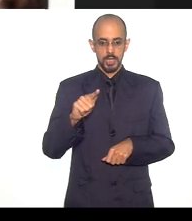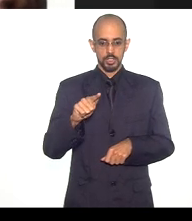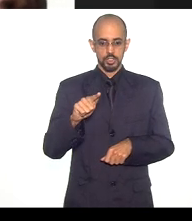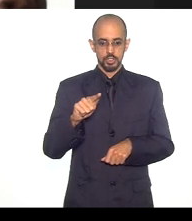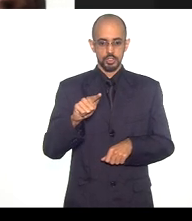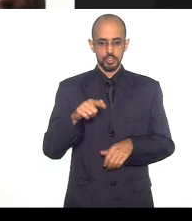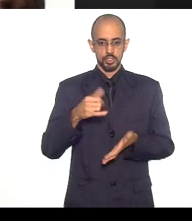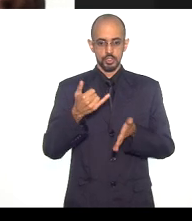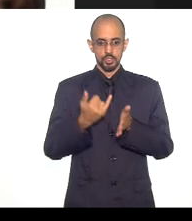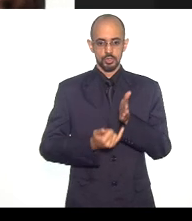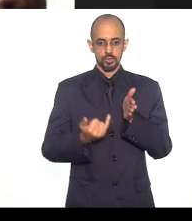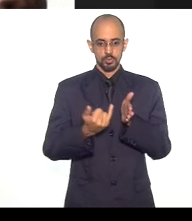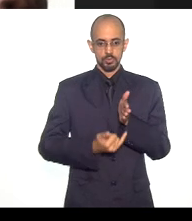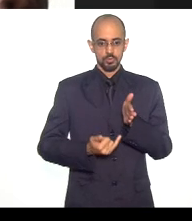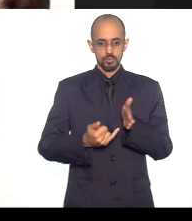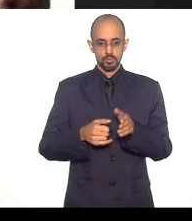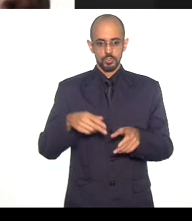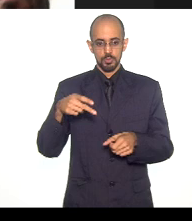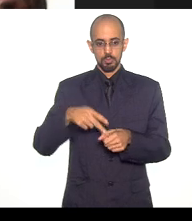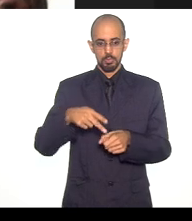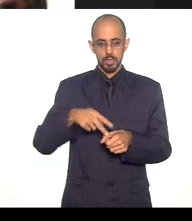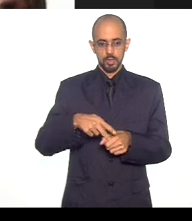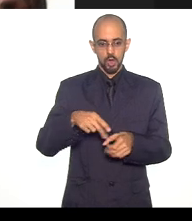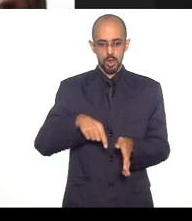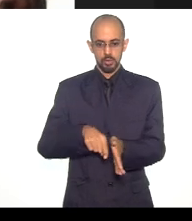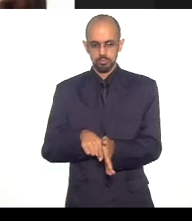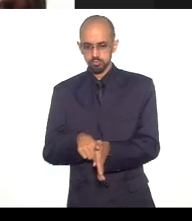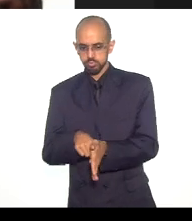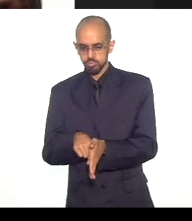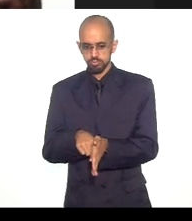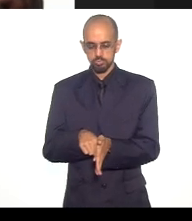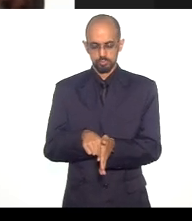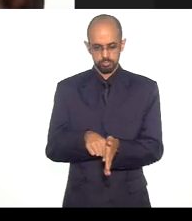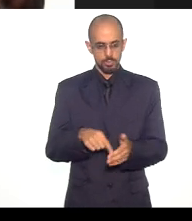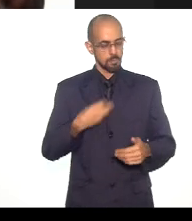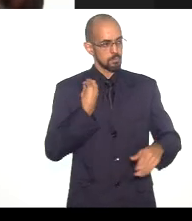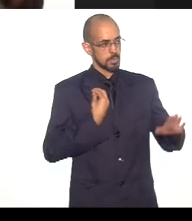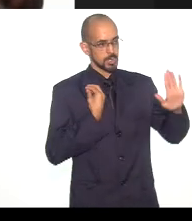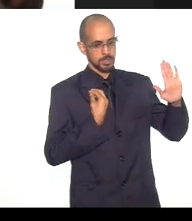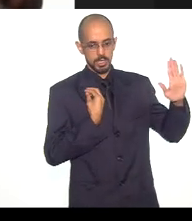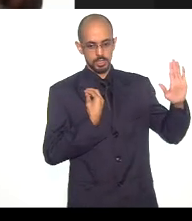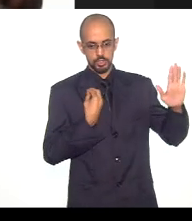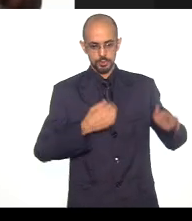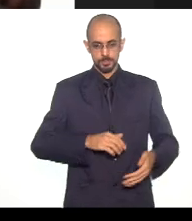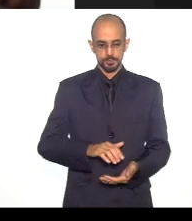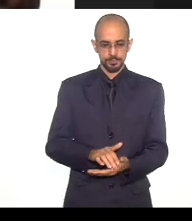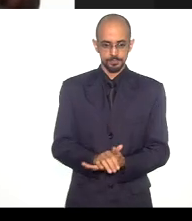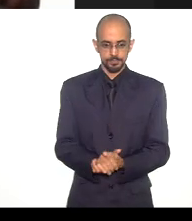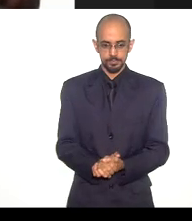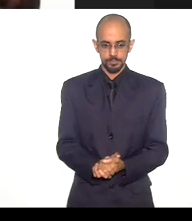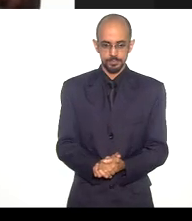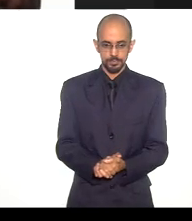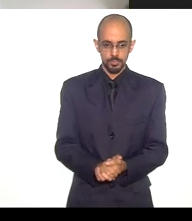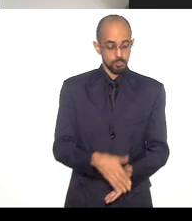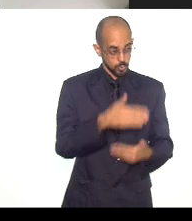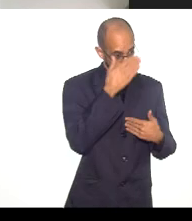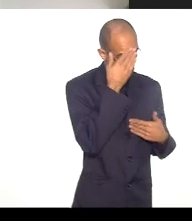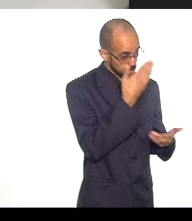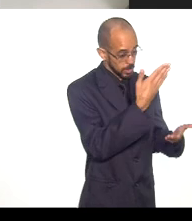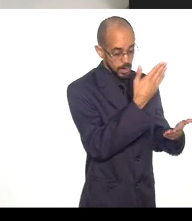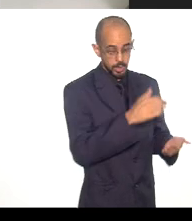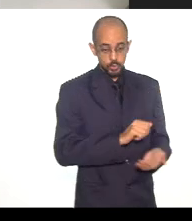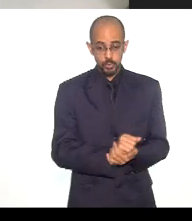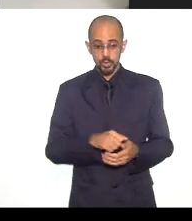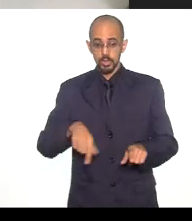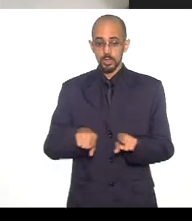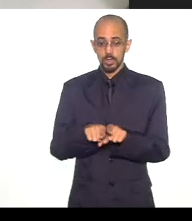de exploração petrolífera. Presente, deputado. Obrigado. E da Petrogral do